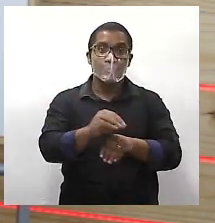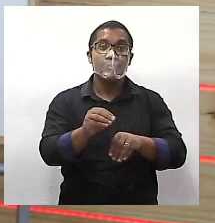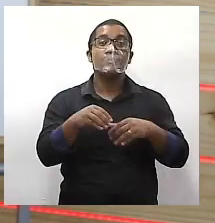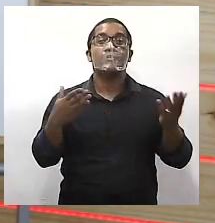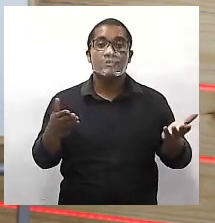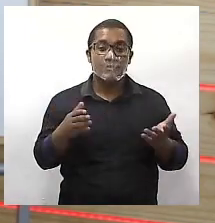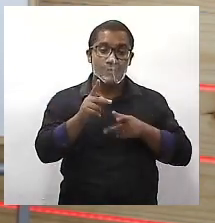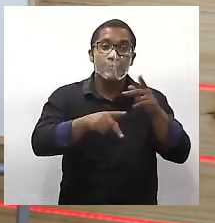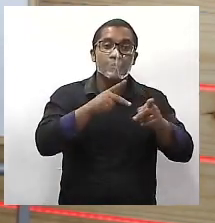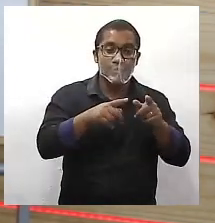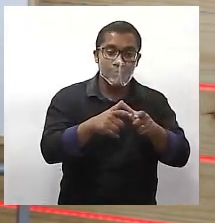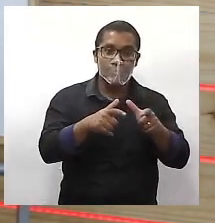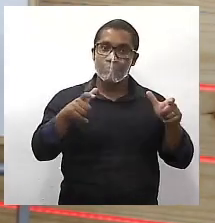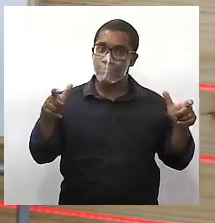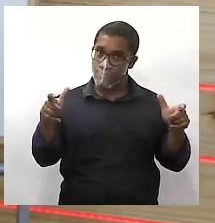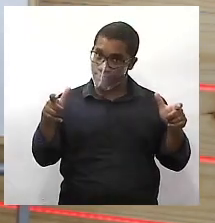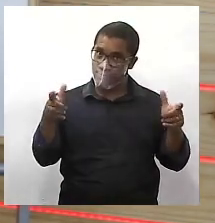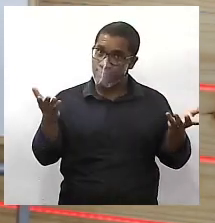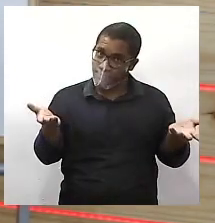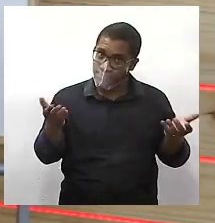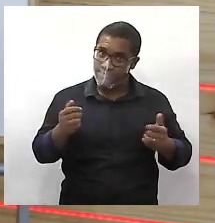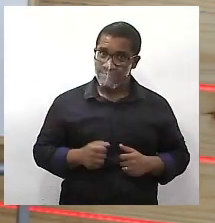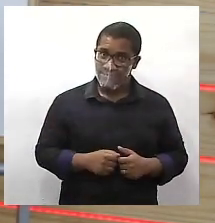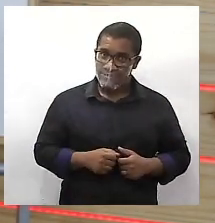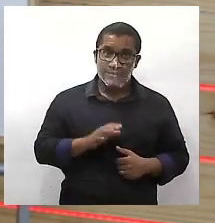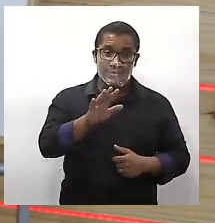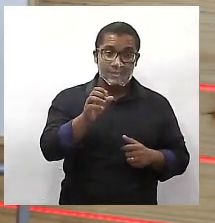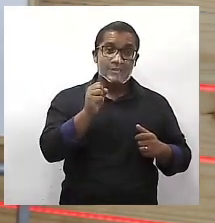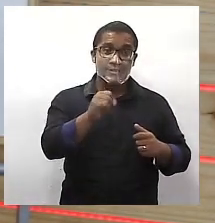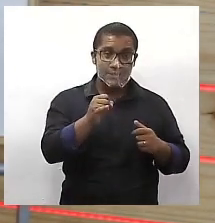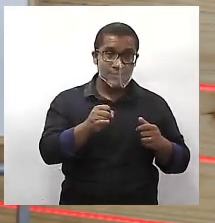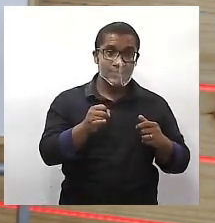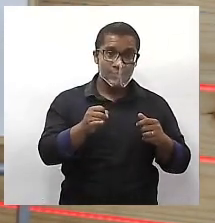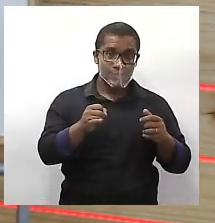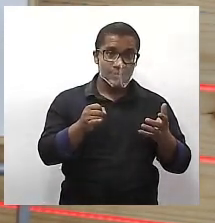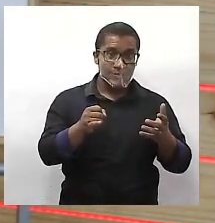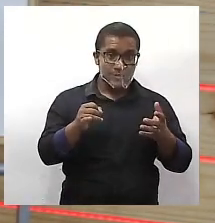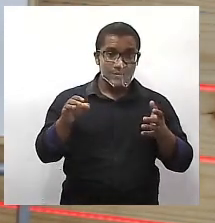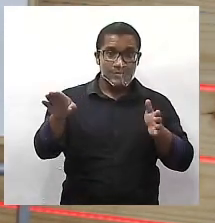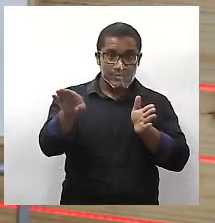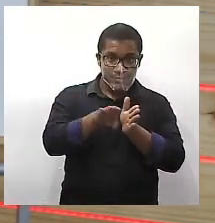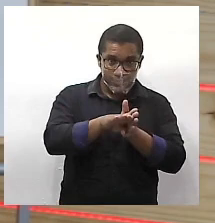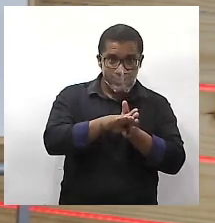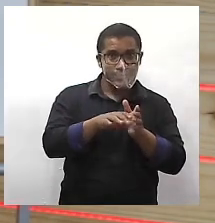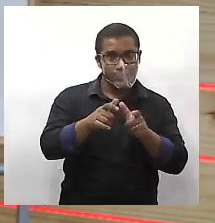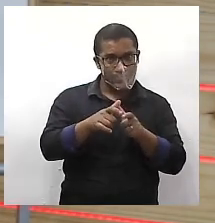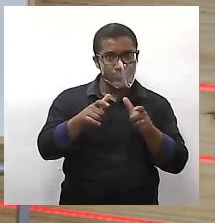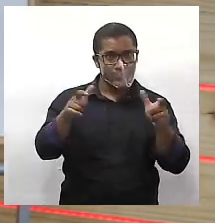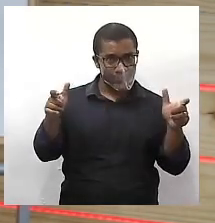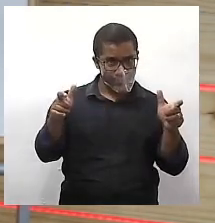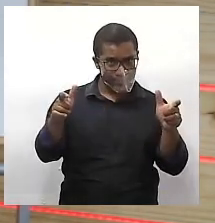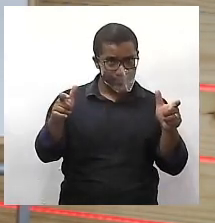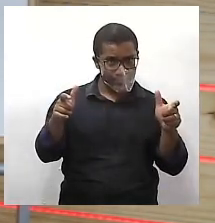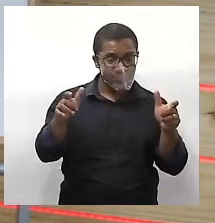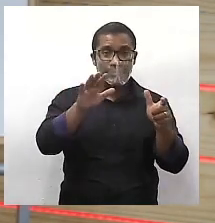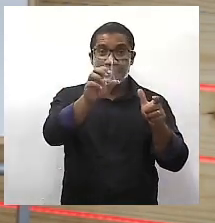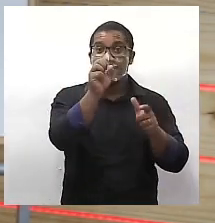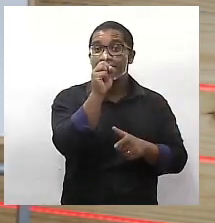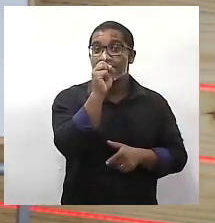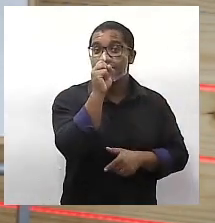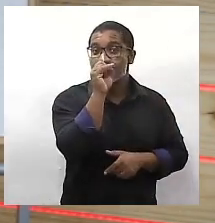está saindo, essa população cresce. Se chega mais gente do que sai, a população cresce. Agora